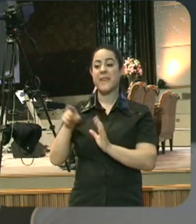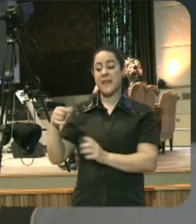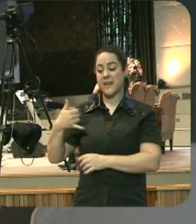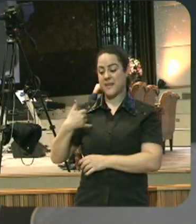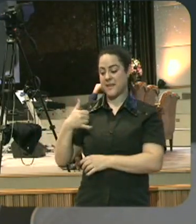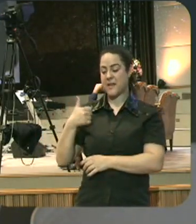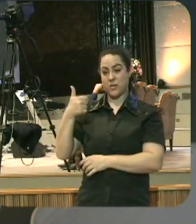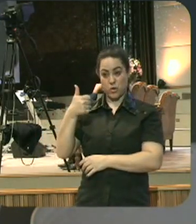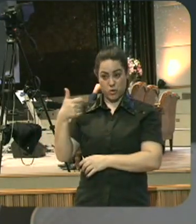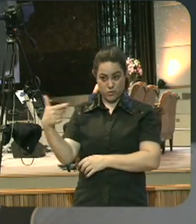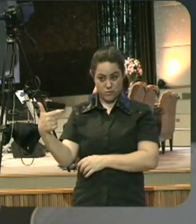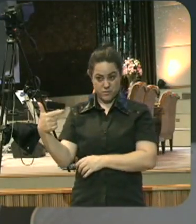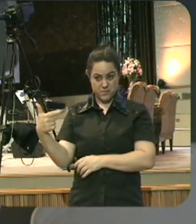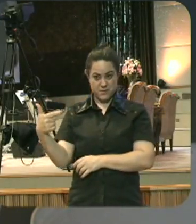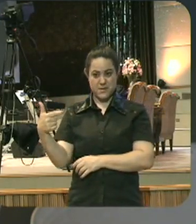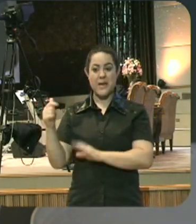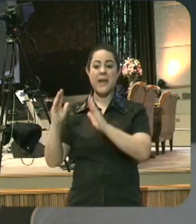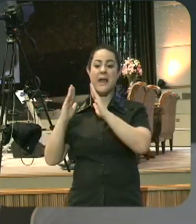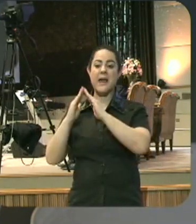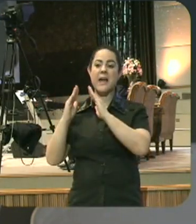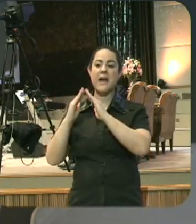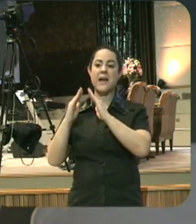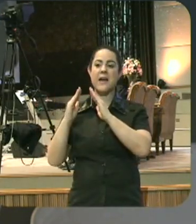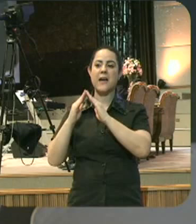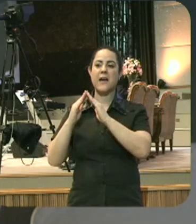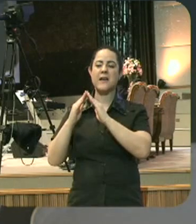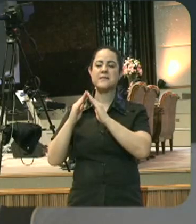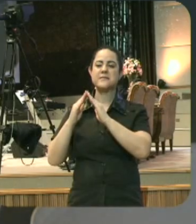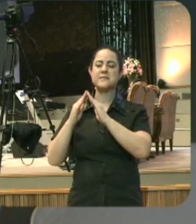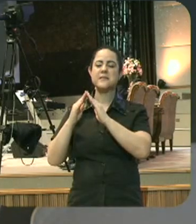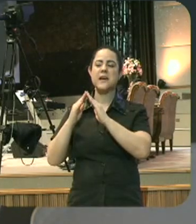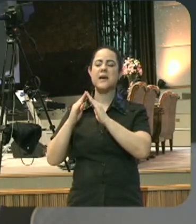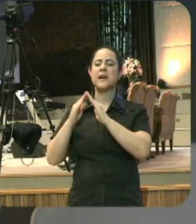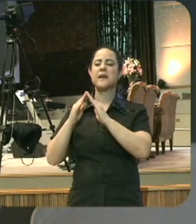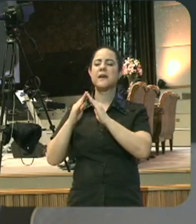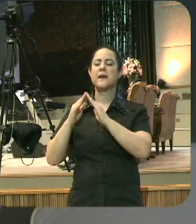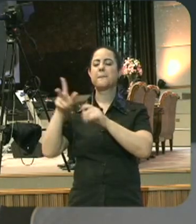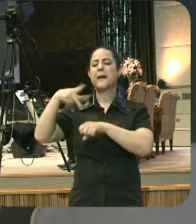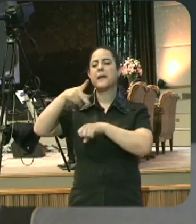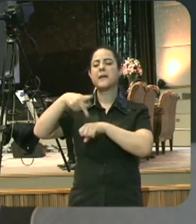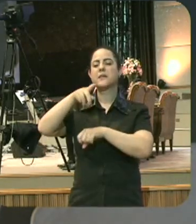de idade. Ele mora na cidade de Uppsala, na Suécia.